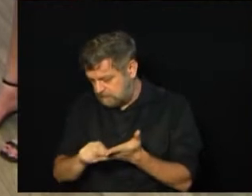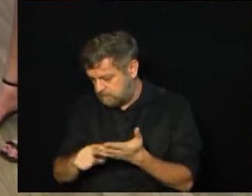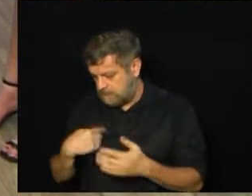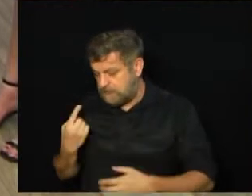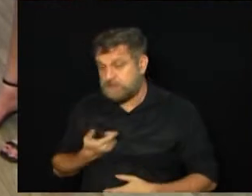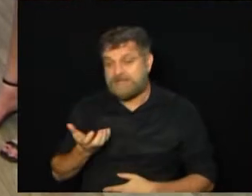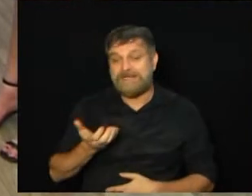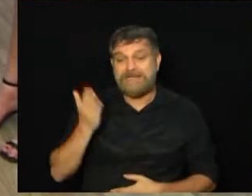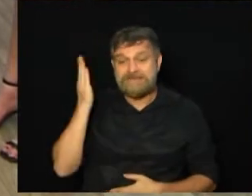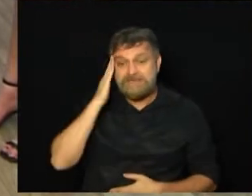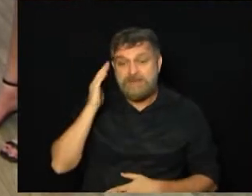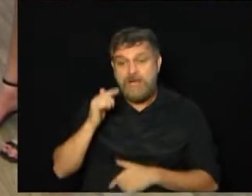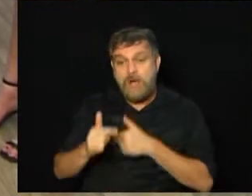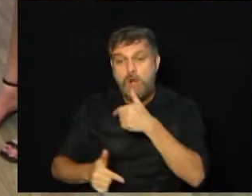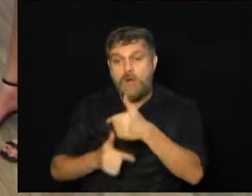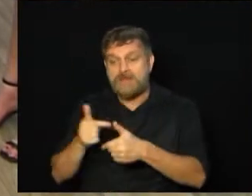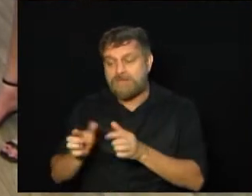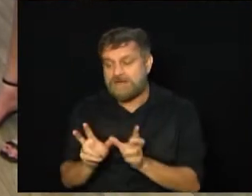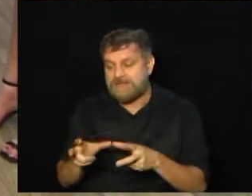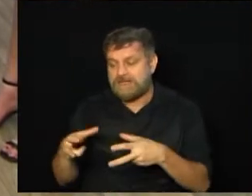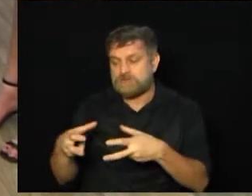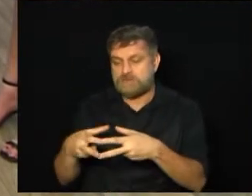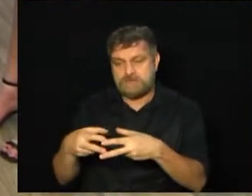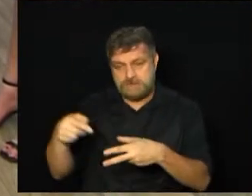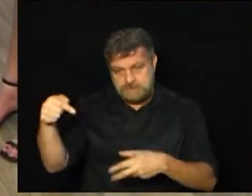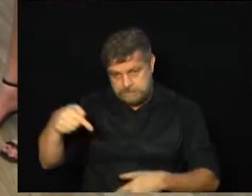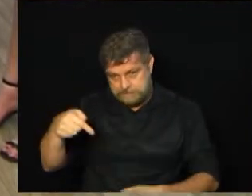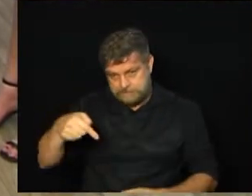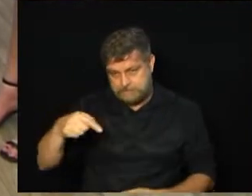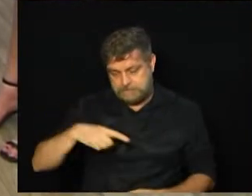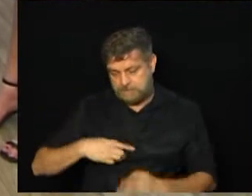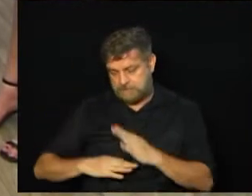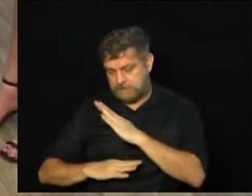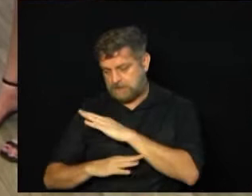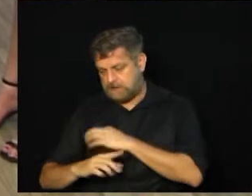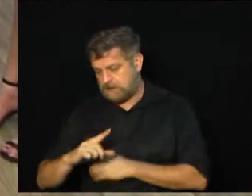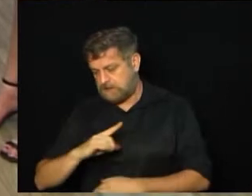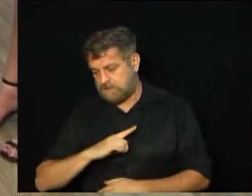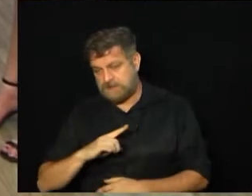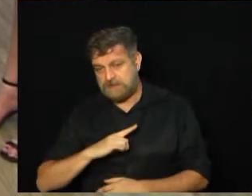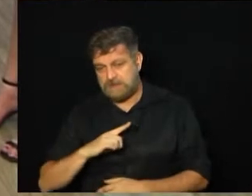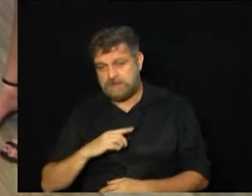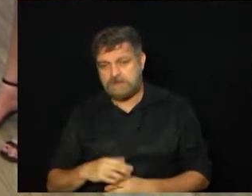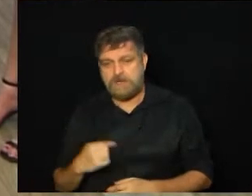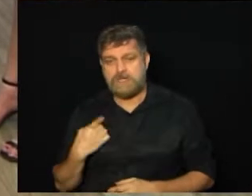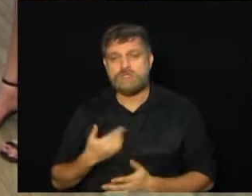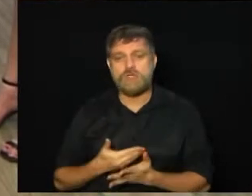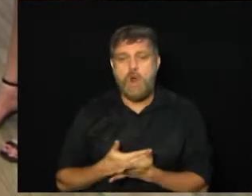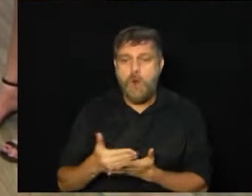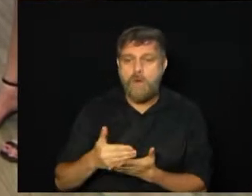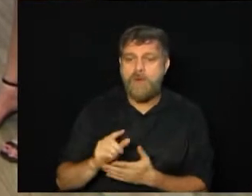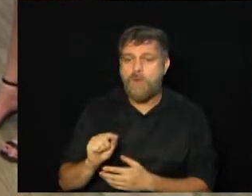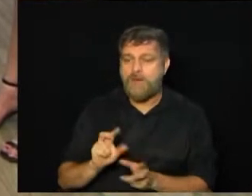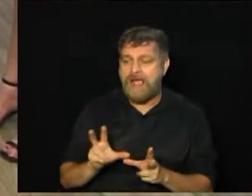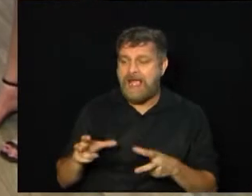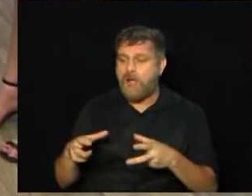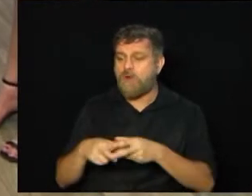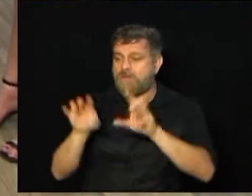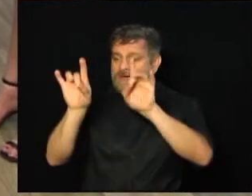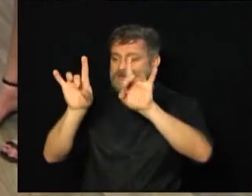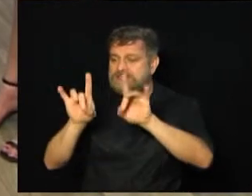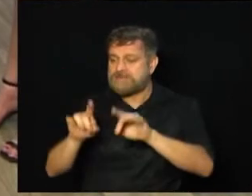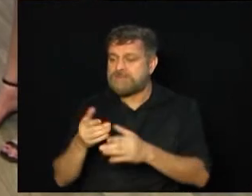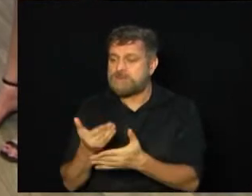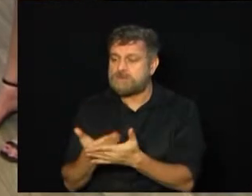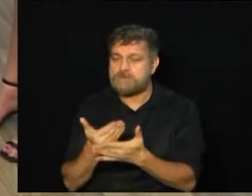falarmos também do trabalho das comissões que nós temos aqui no Legislativo Campineiro. A gente começa com a Comissão Especial de Estudos,